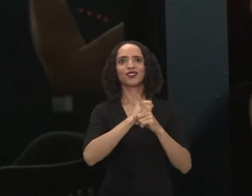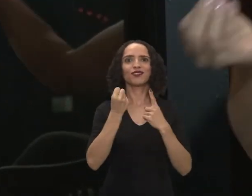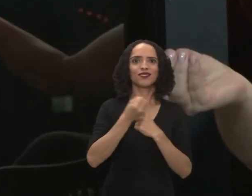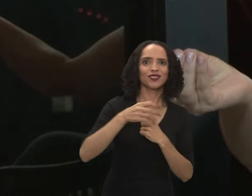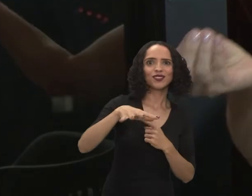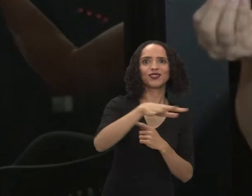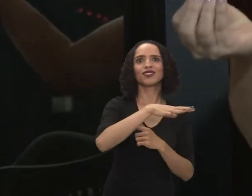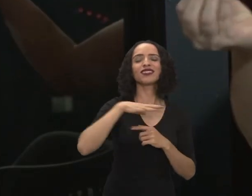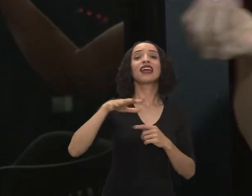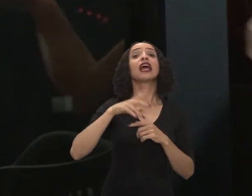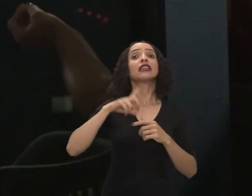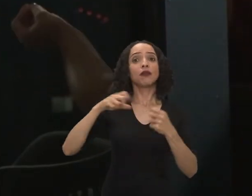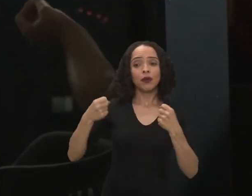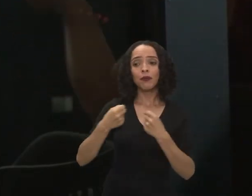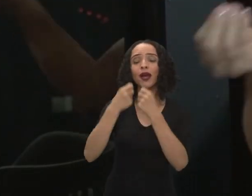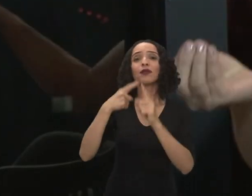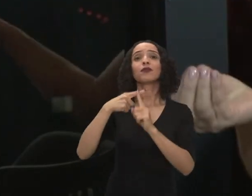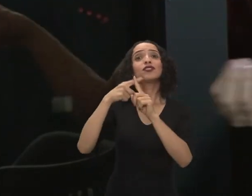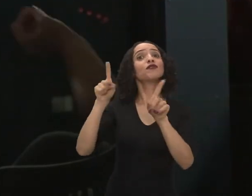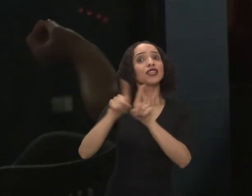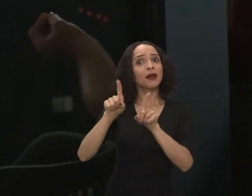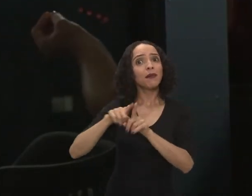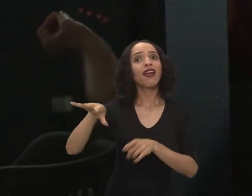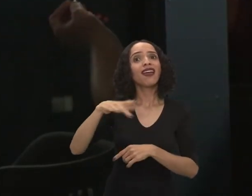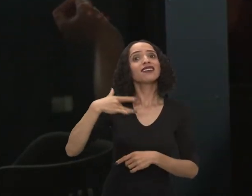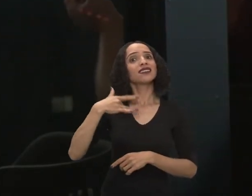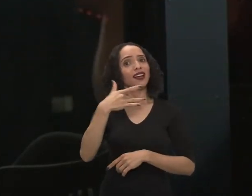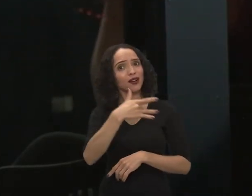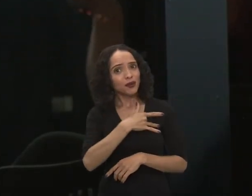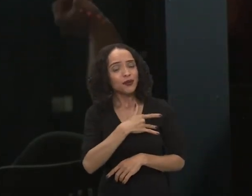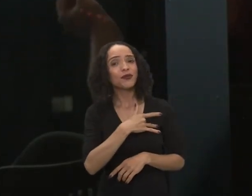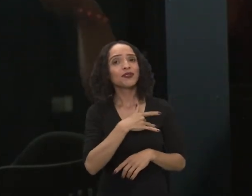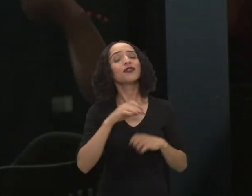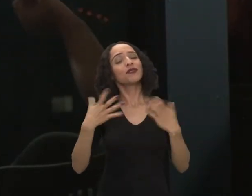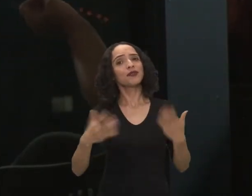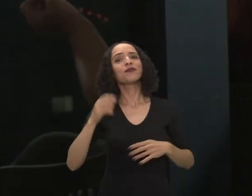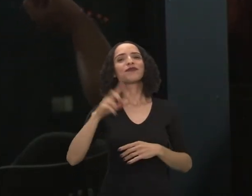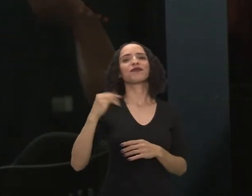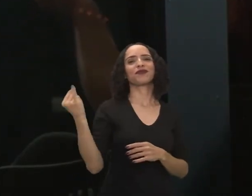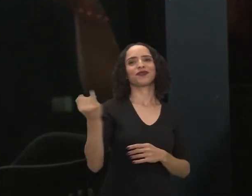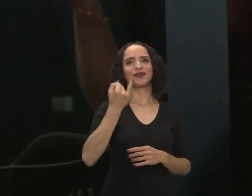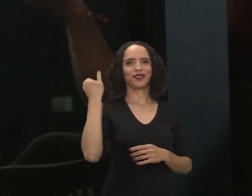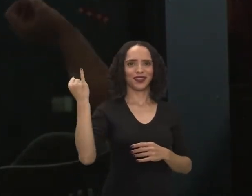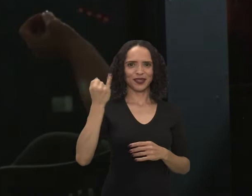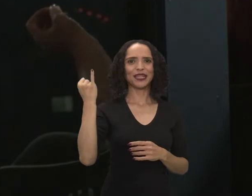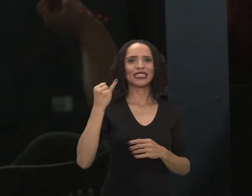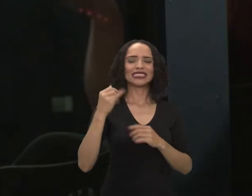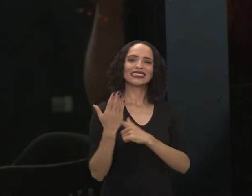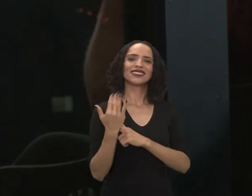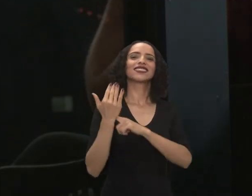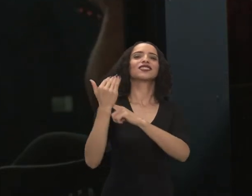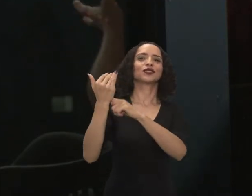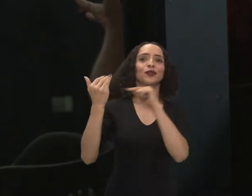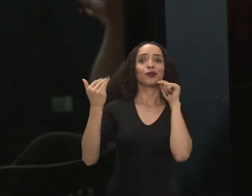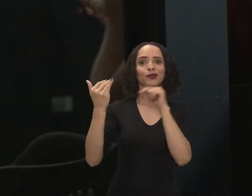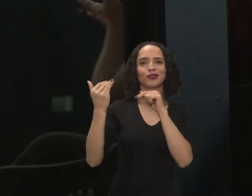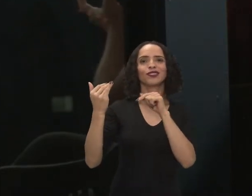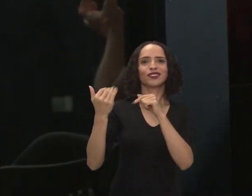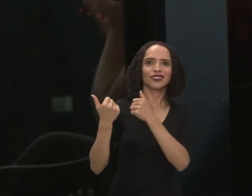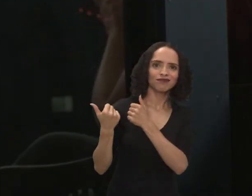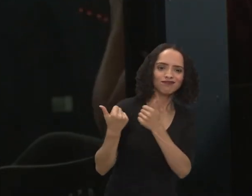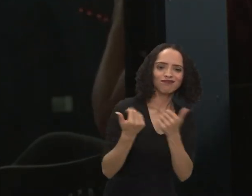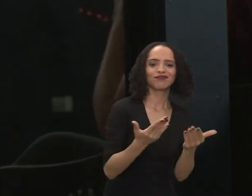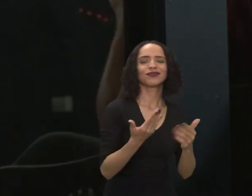diretamente lá no SUS, lá na saúde, né? Então, é importante que essas tecnologias estejam